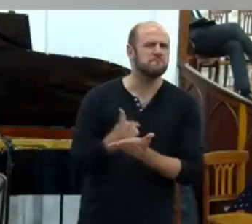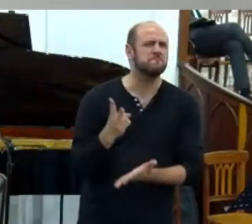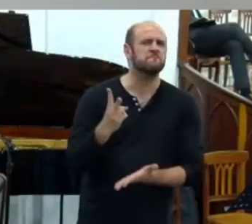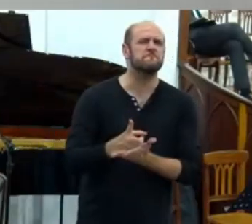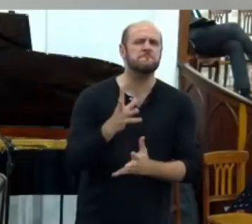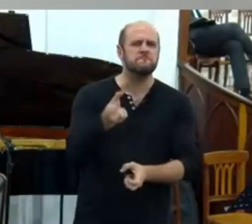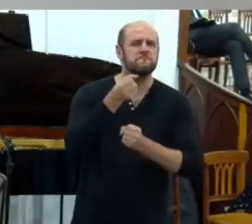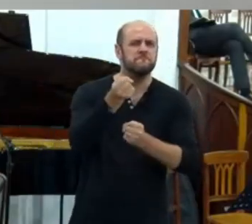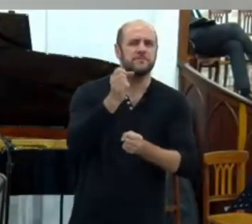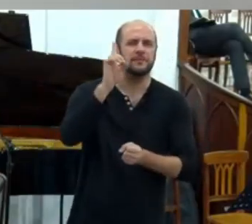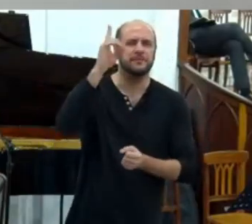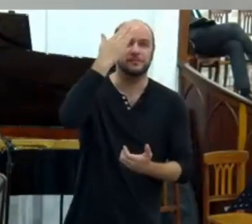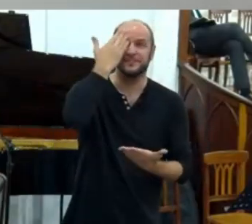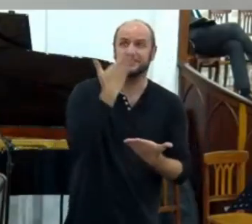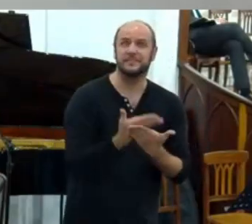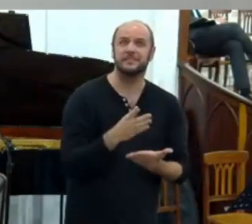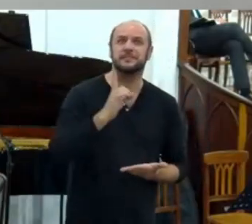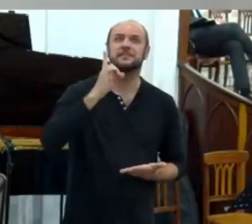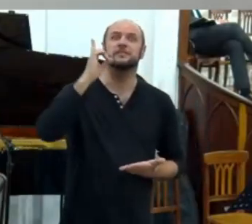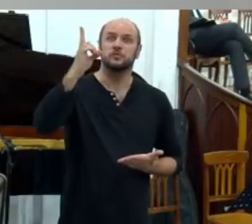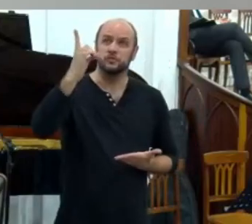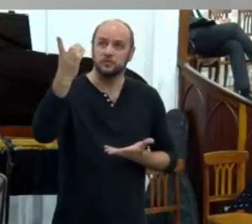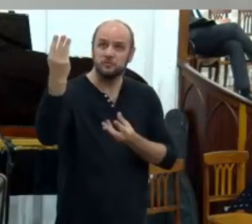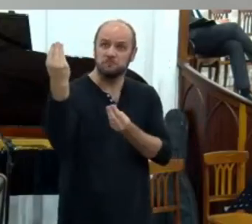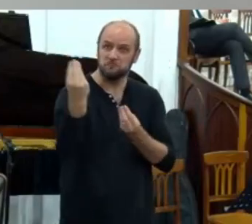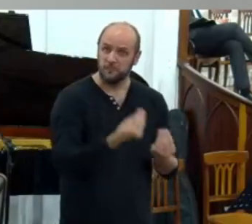Deus. Creiam na sua provisão.